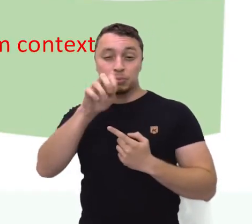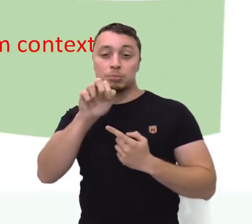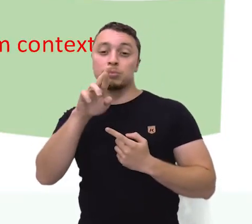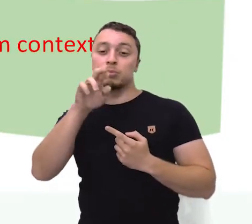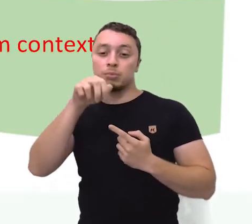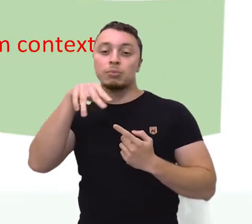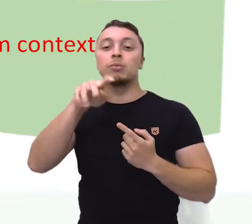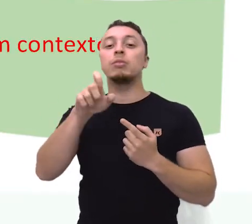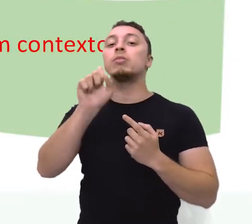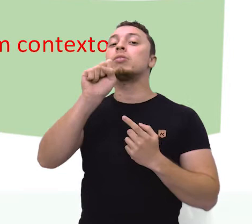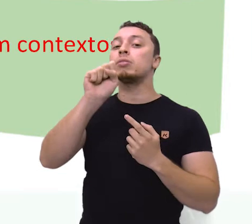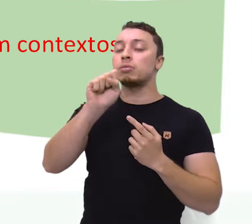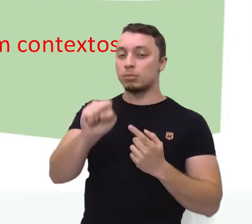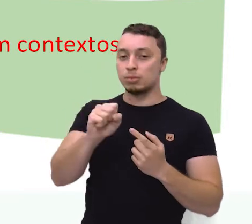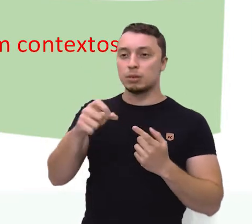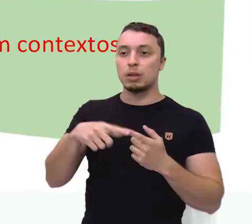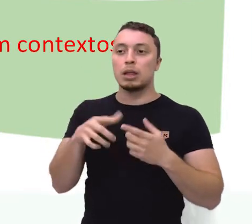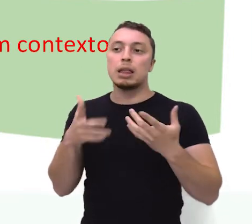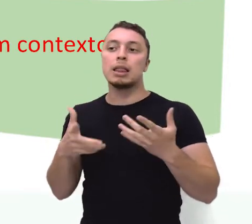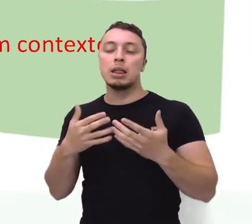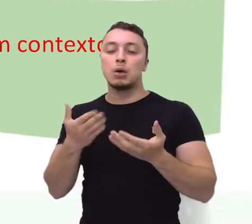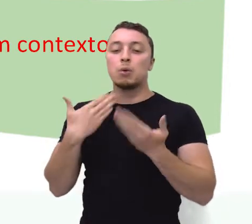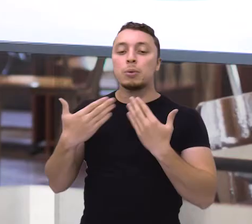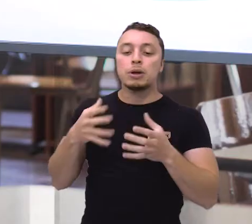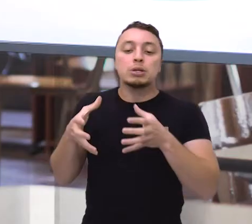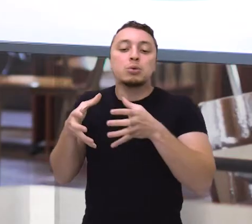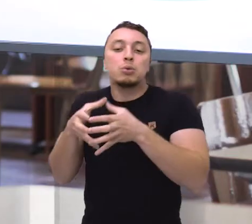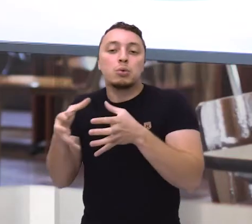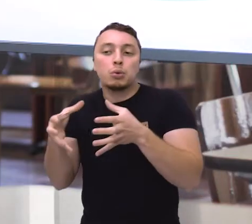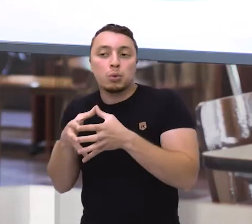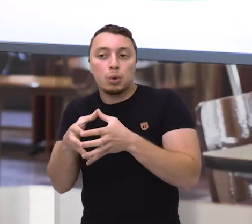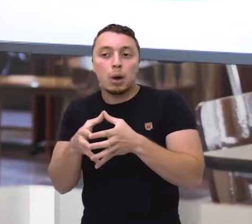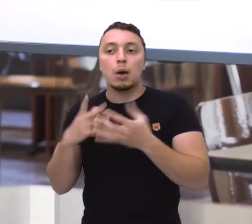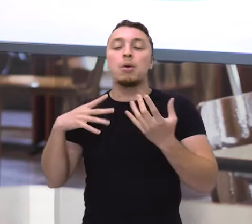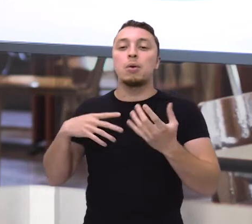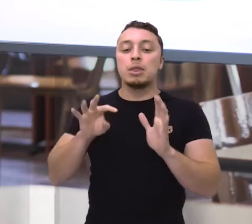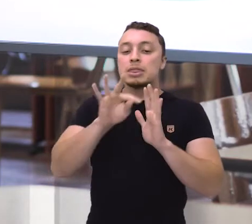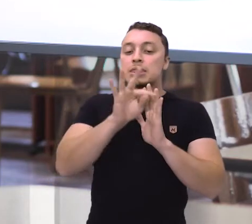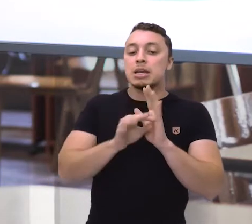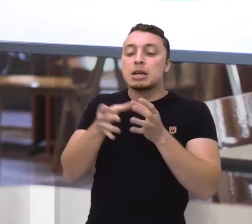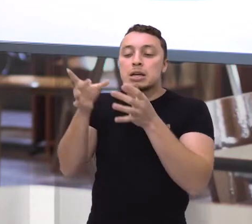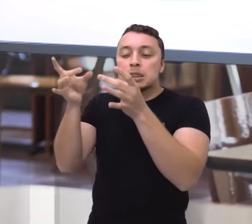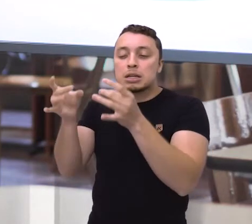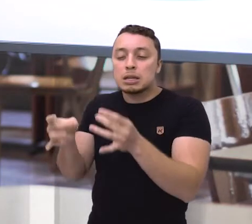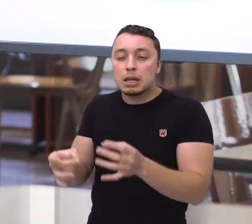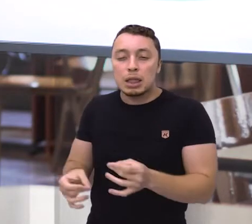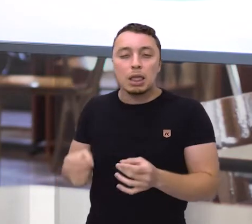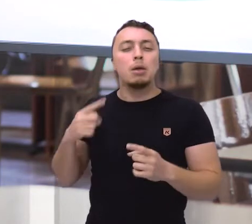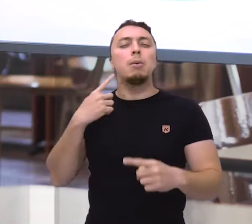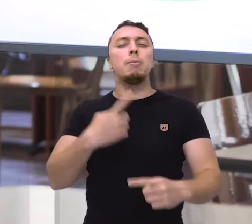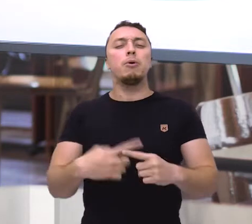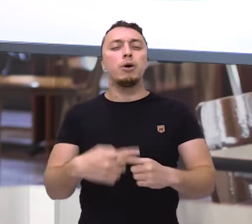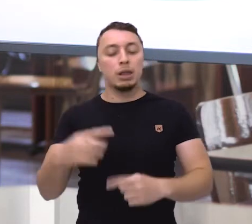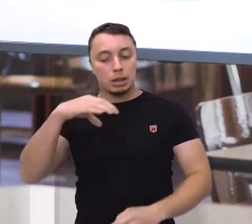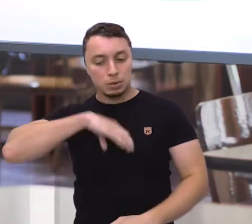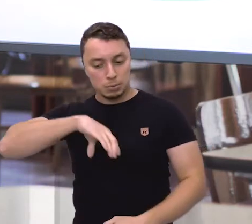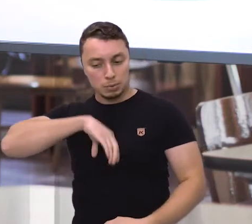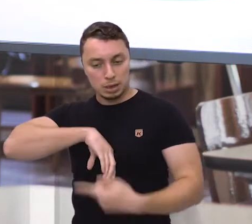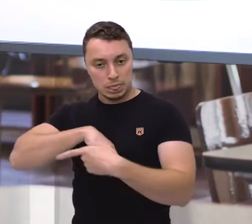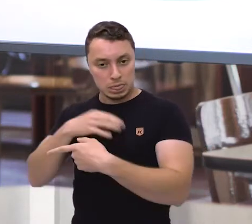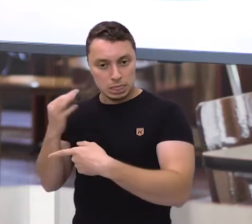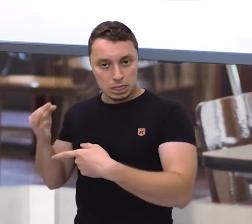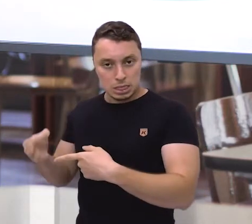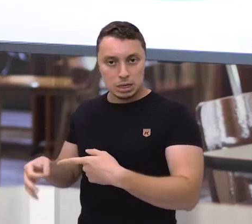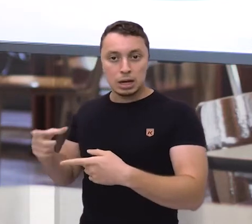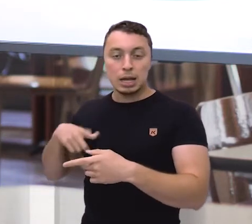uma linguagem grupal em contextos específicos. Por quê? Porque não é uma linguagem oficial que está de acordo com as normas, com a